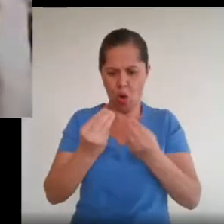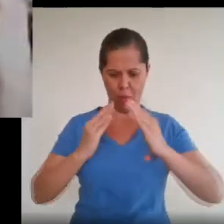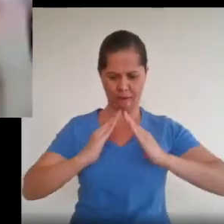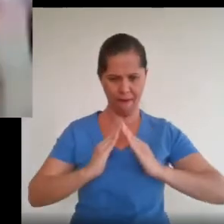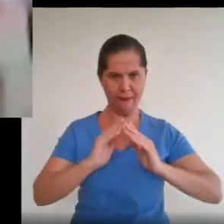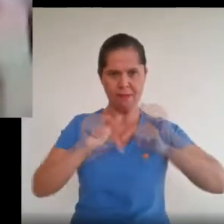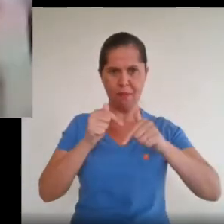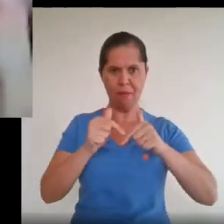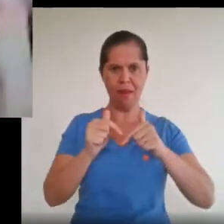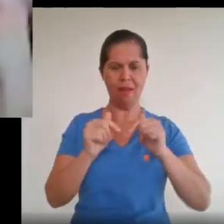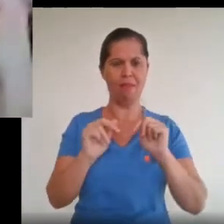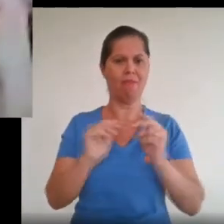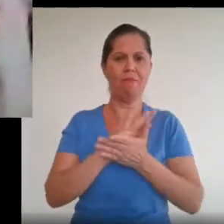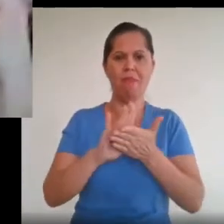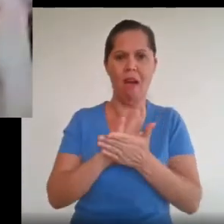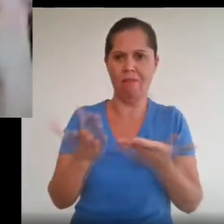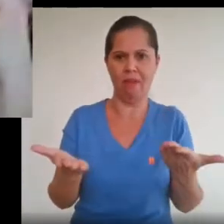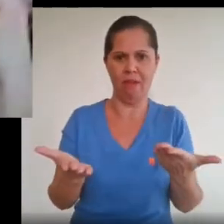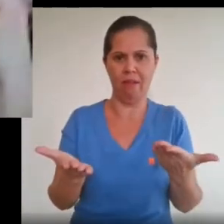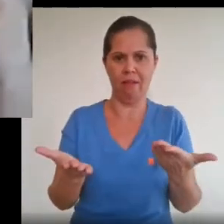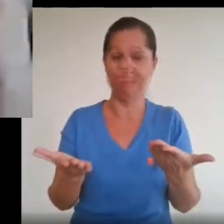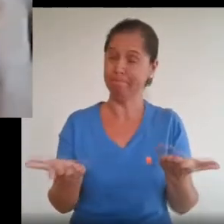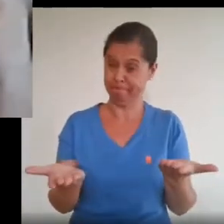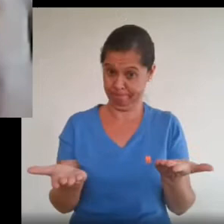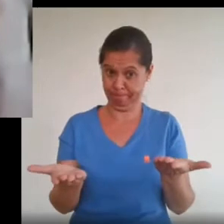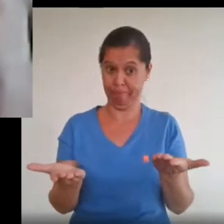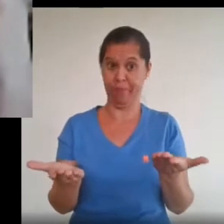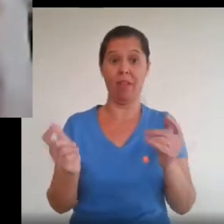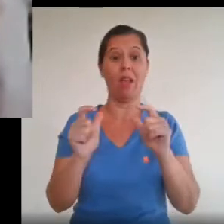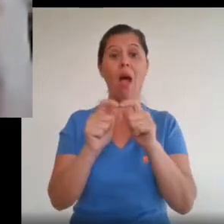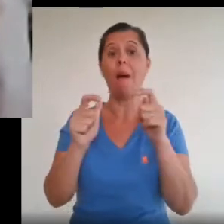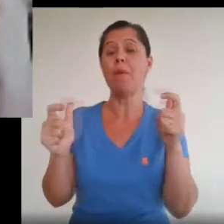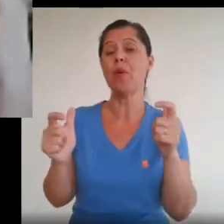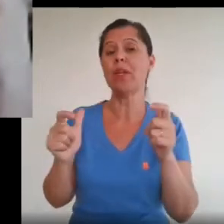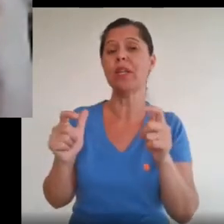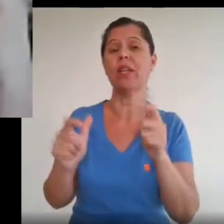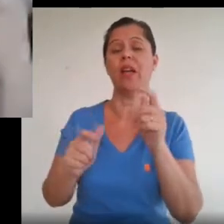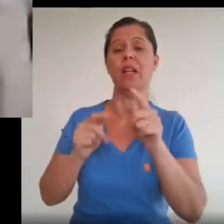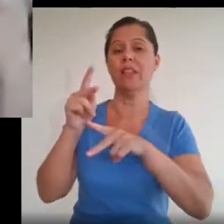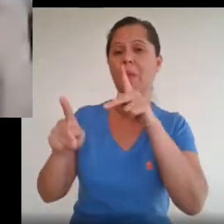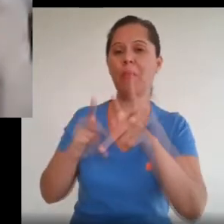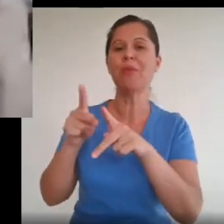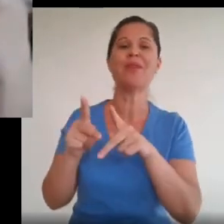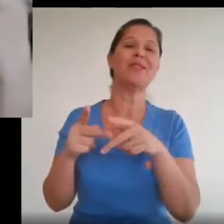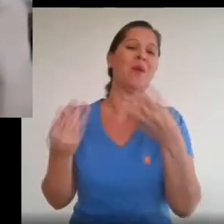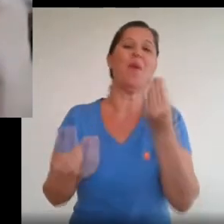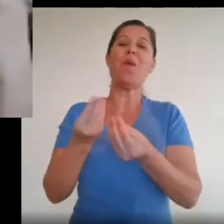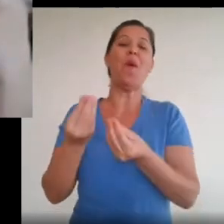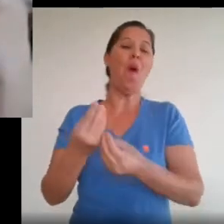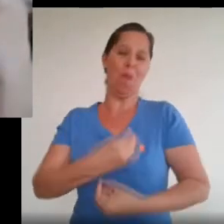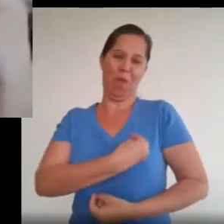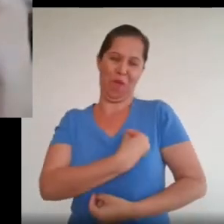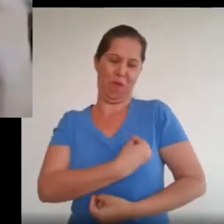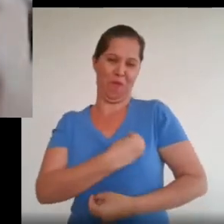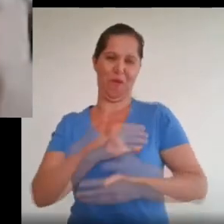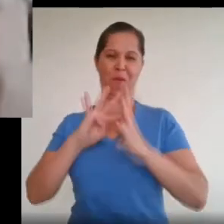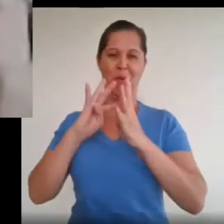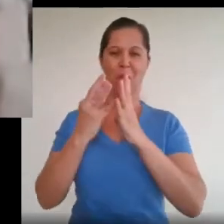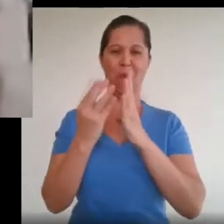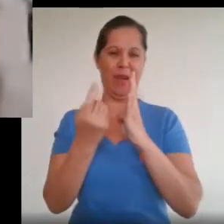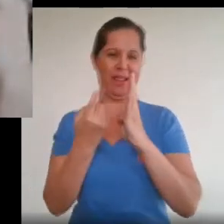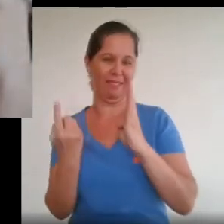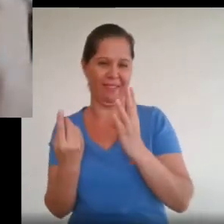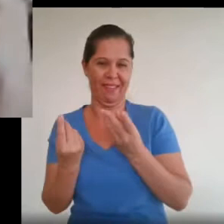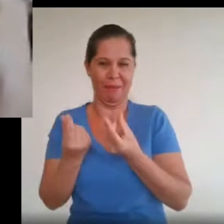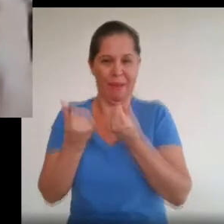A maior parte da burguesia se retirou para suas casas de campo e praia,